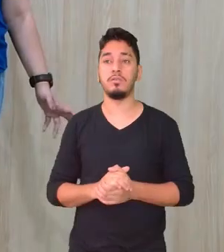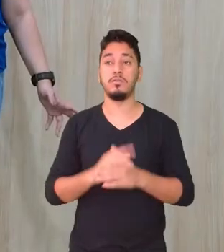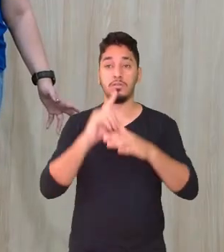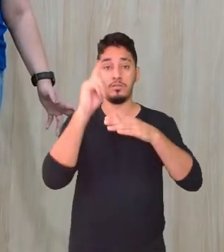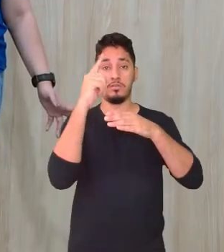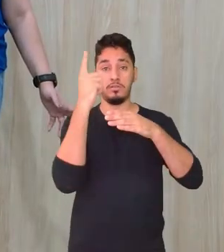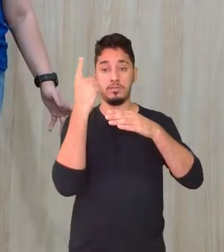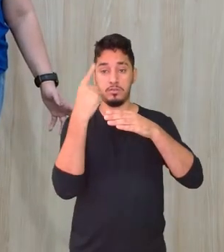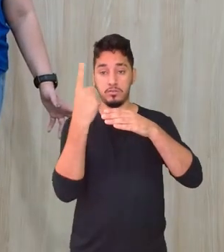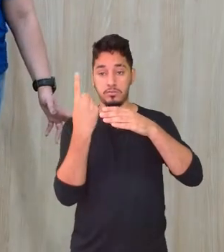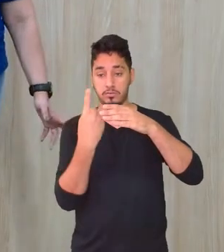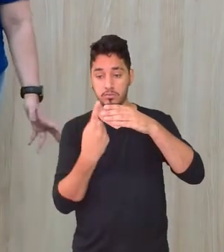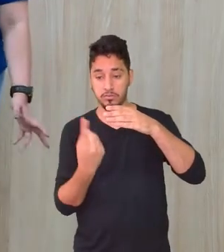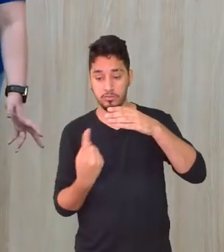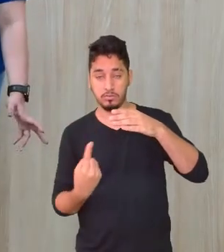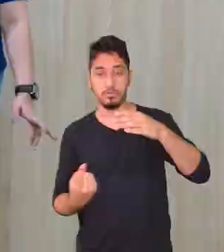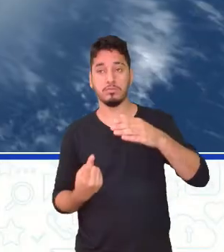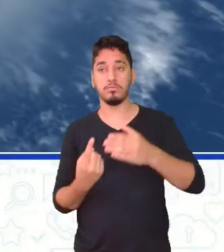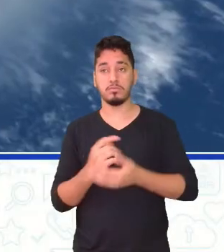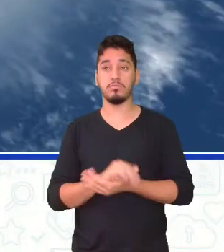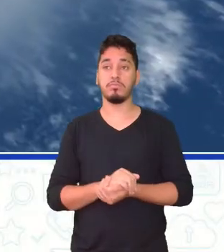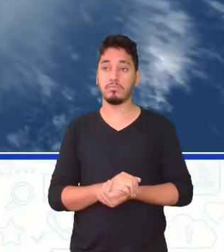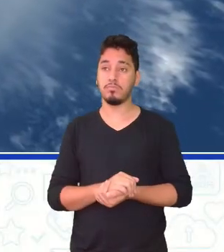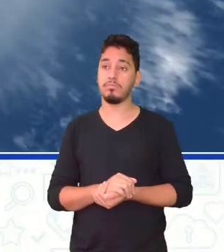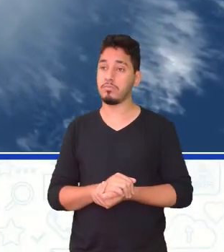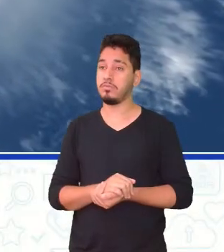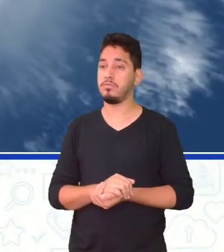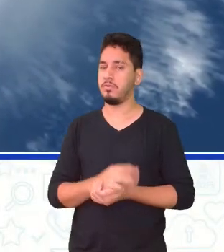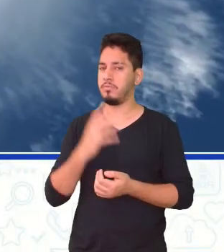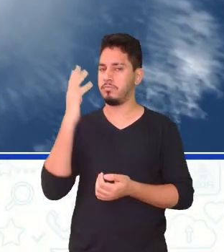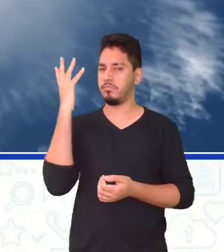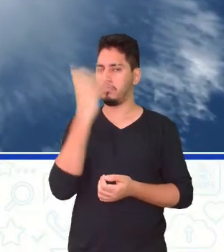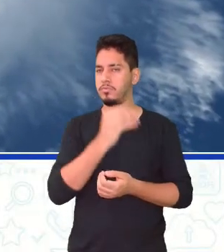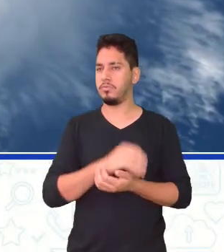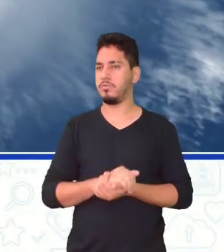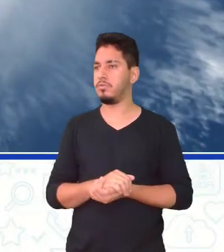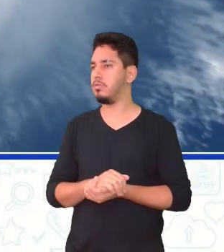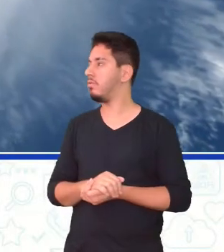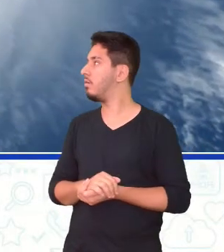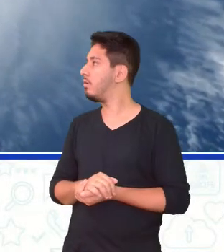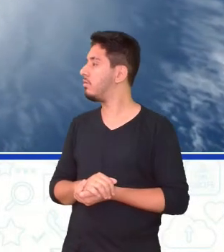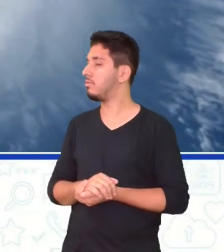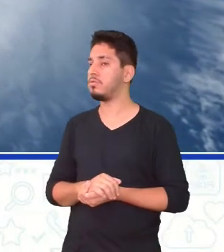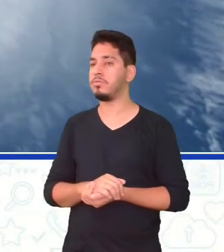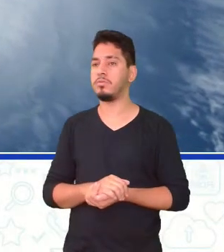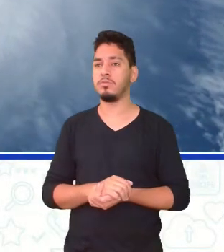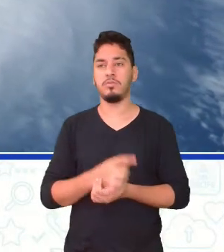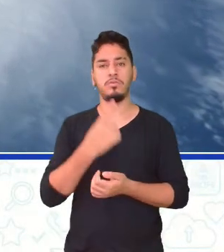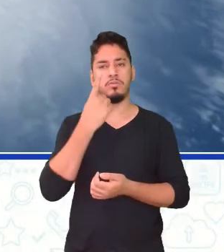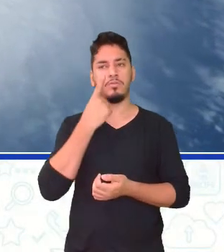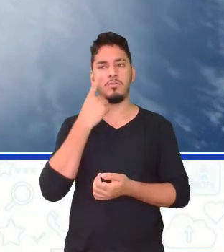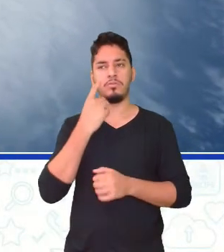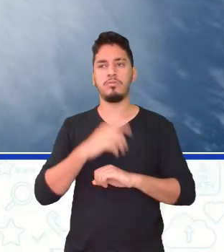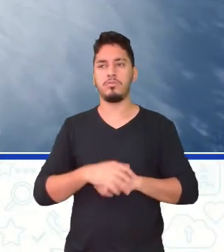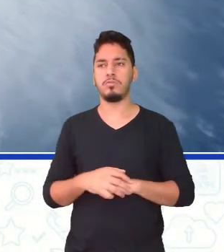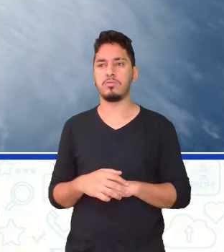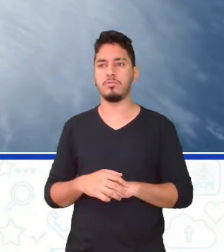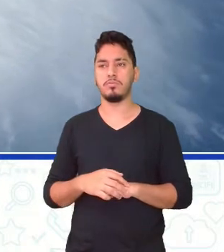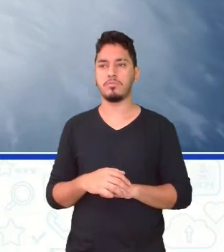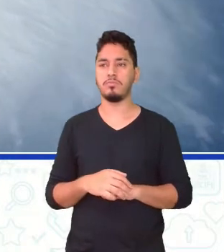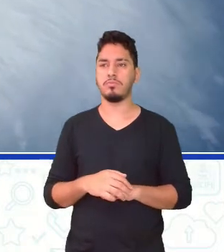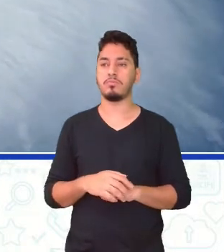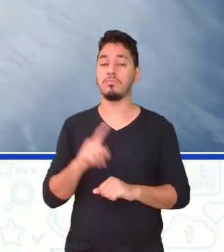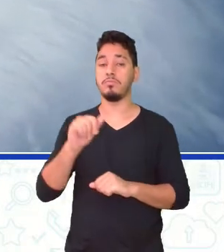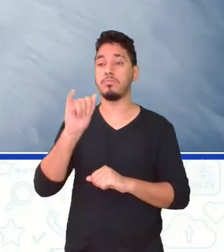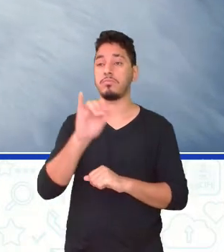Furacão, ciclone, tornado e tufão. Tá bonitão, hein? Coisa linda. Minha gente, veja isso. Isso aí é